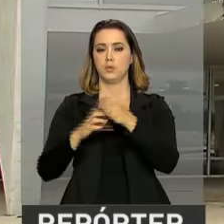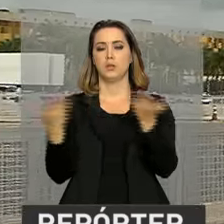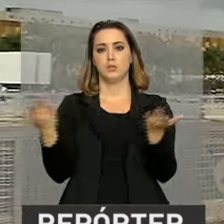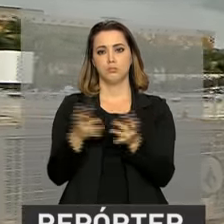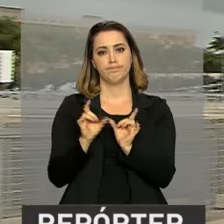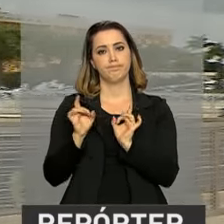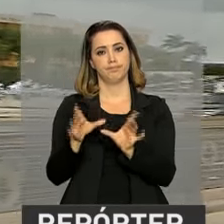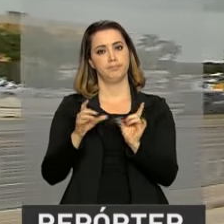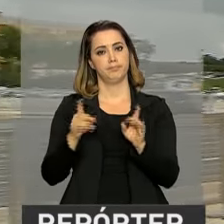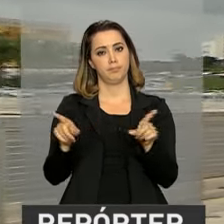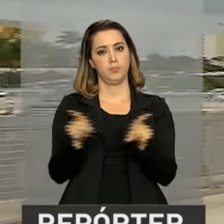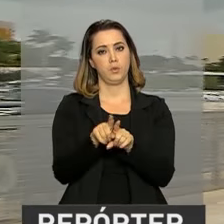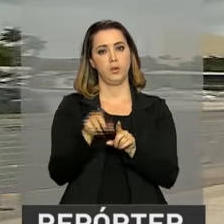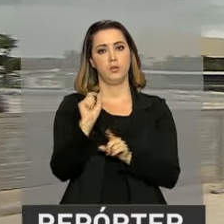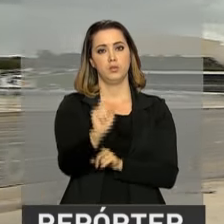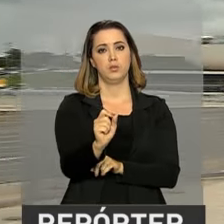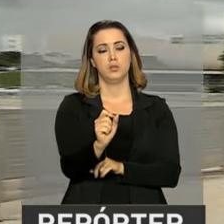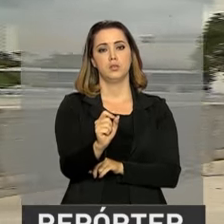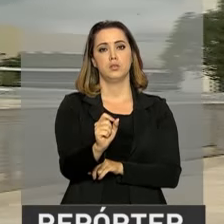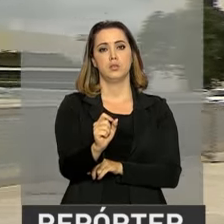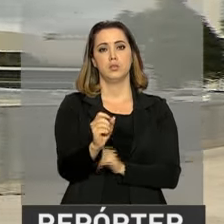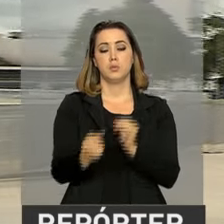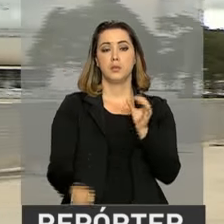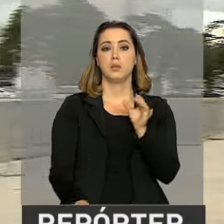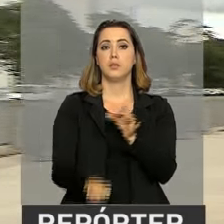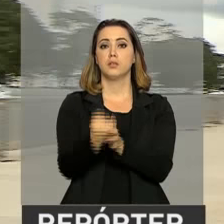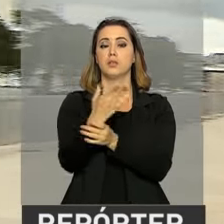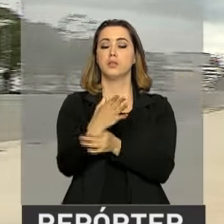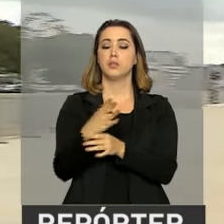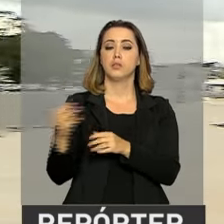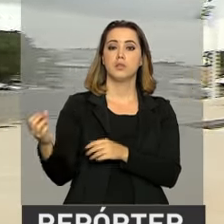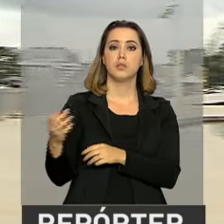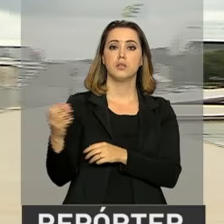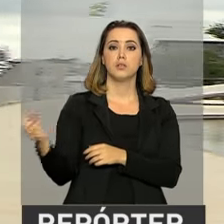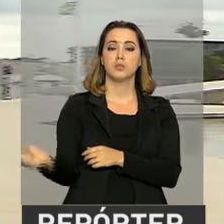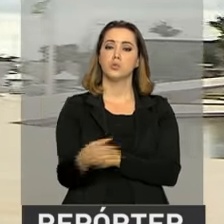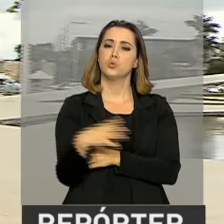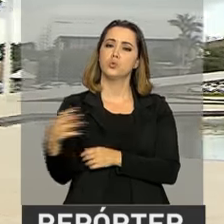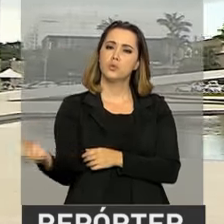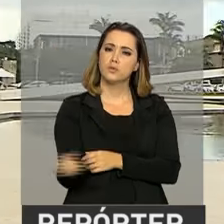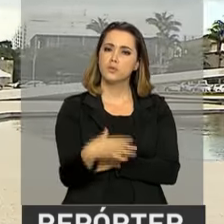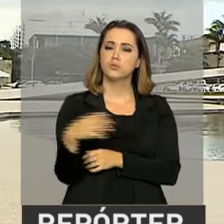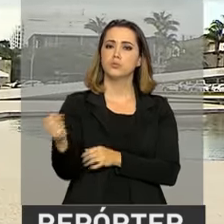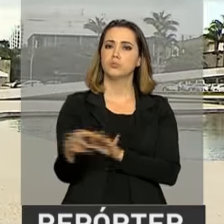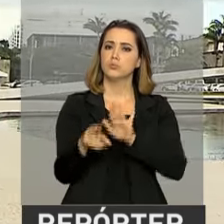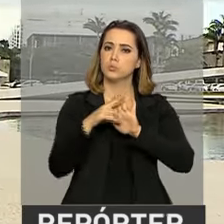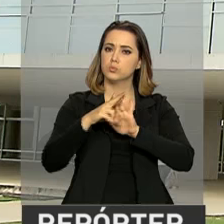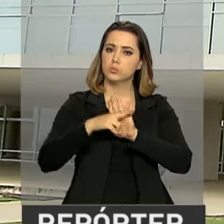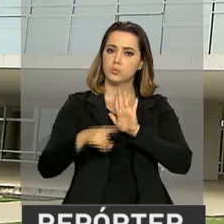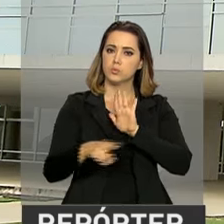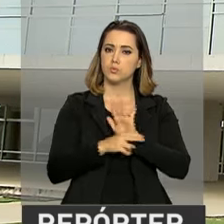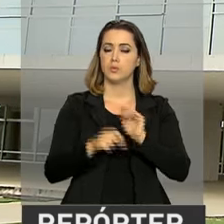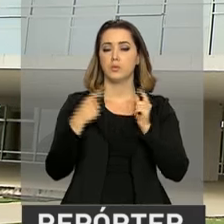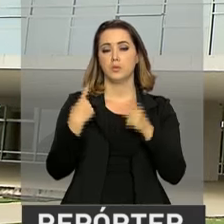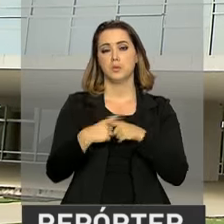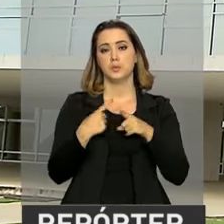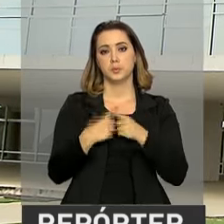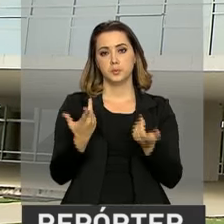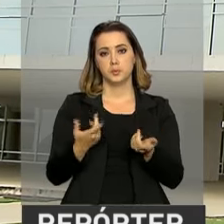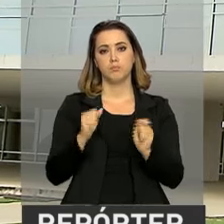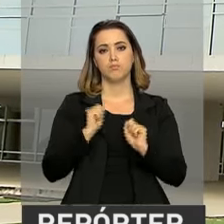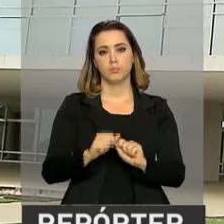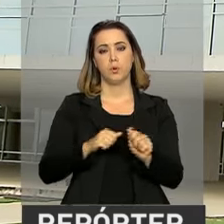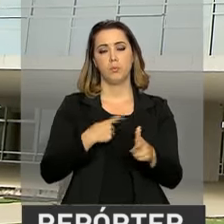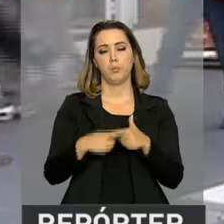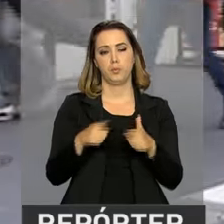a criação do Plano Nacional de modernização das redes de energia elétrica por causa dos impactos que poderia trazer para as